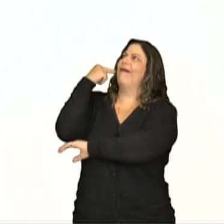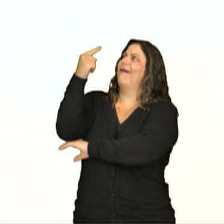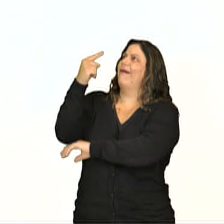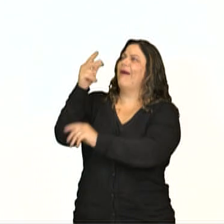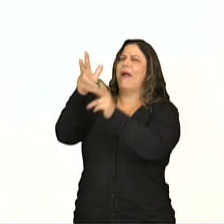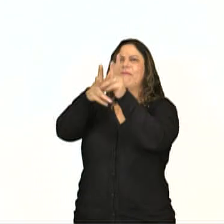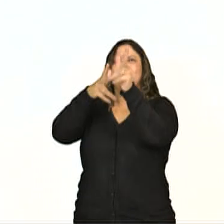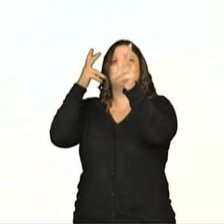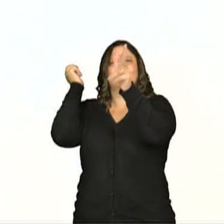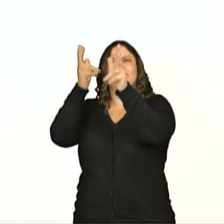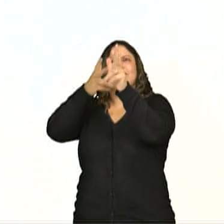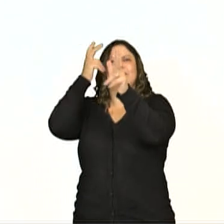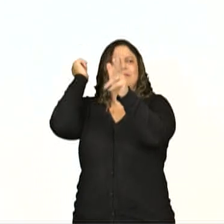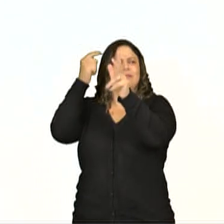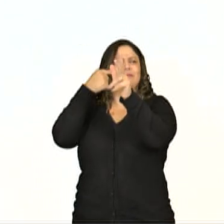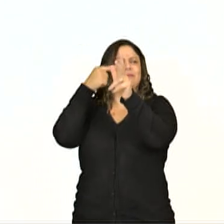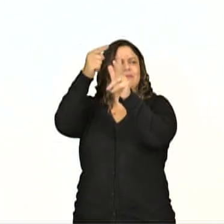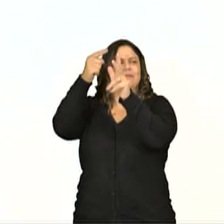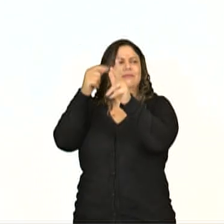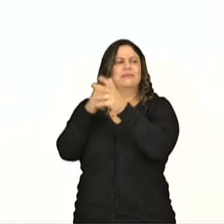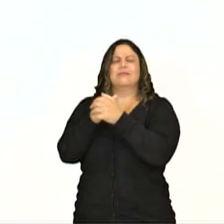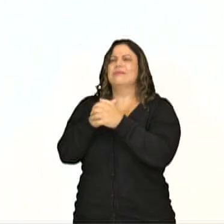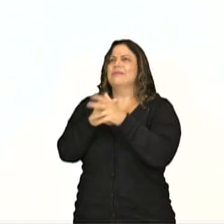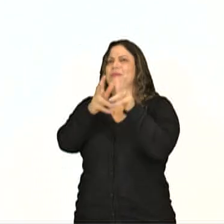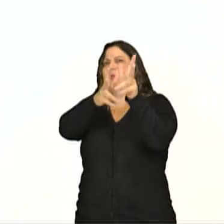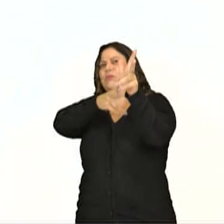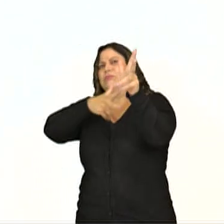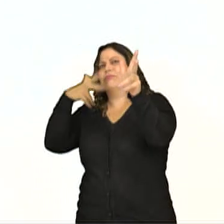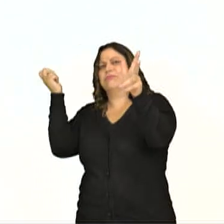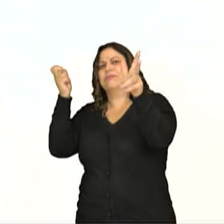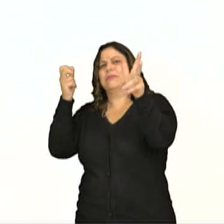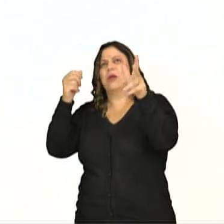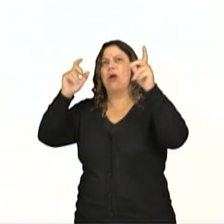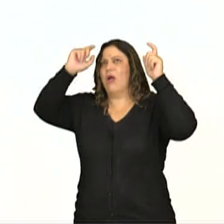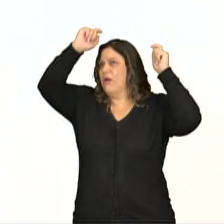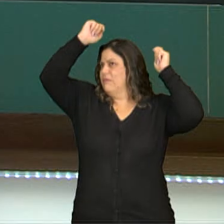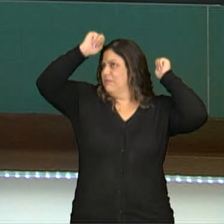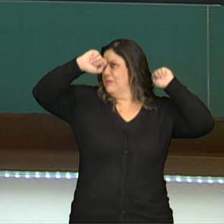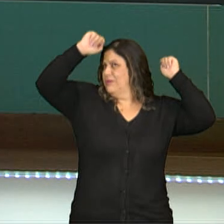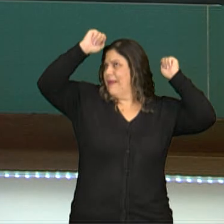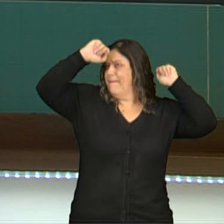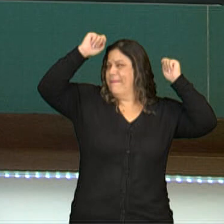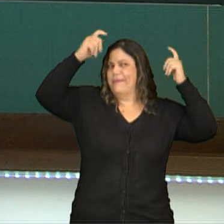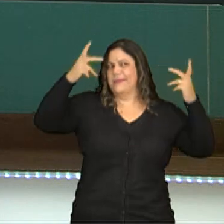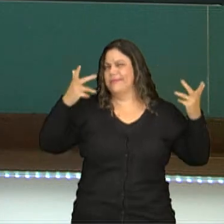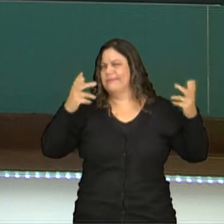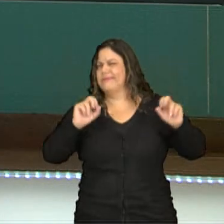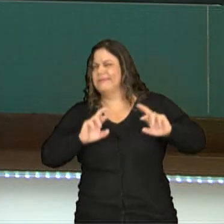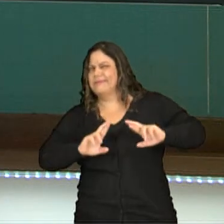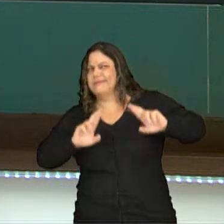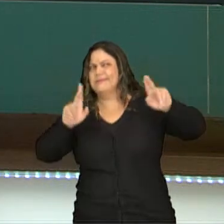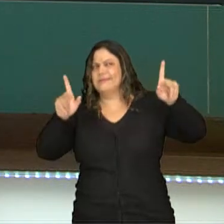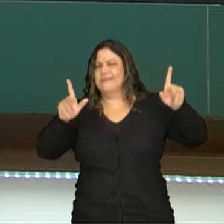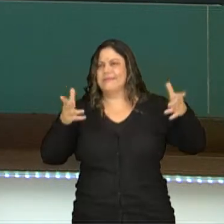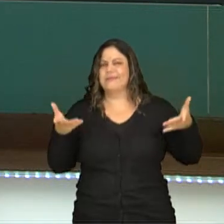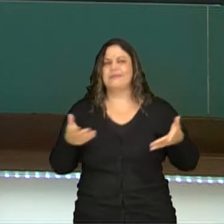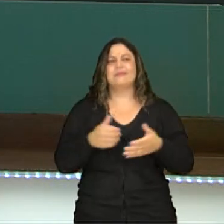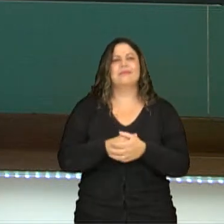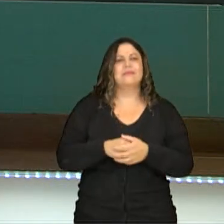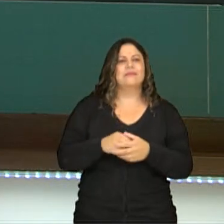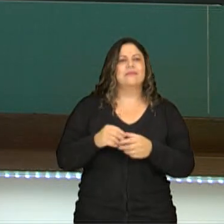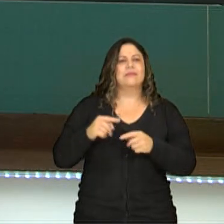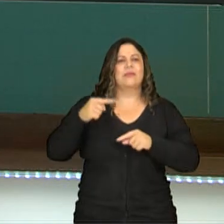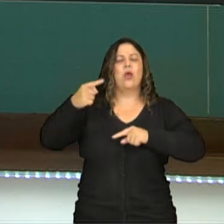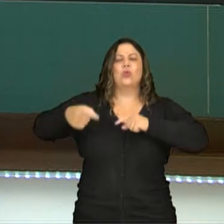né? Com chapéu, né? Vestido, bem diferente da vestimenta de hoje. E aqui também uma prova de